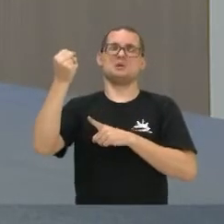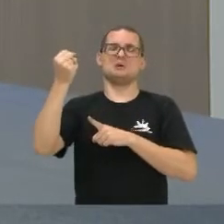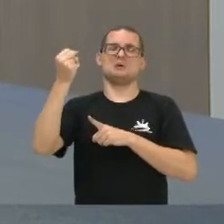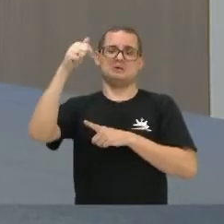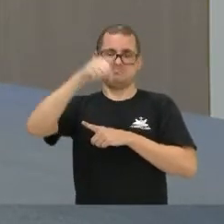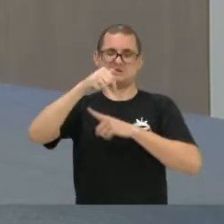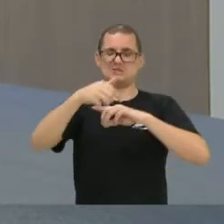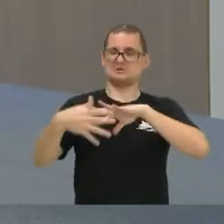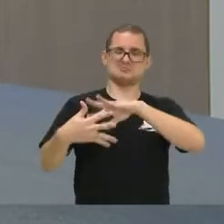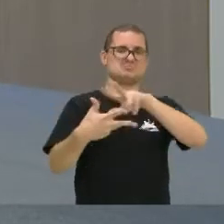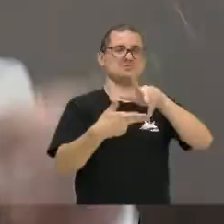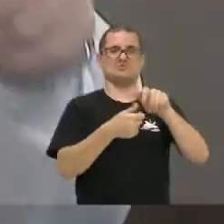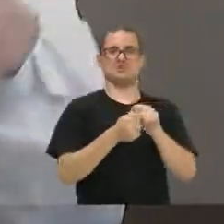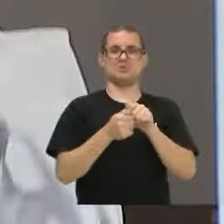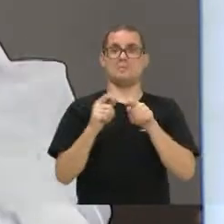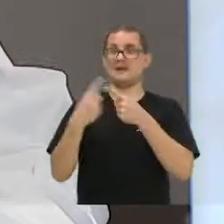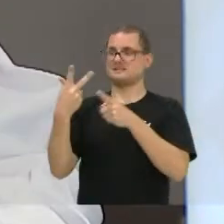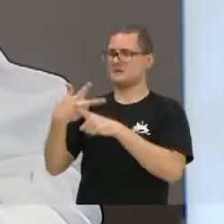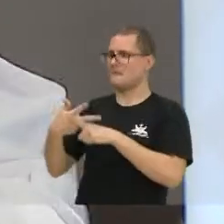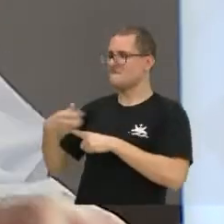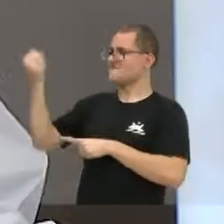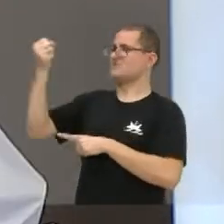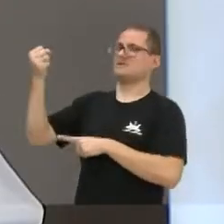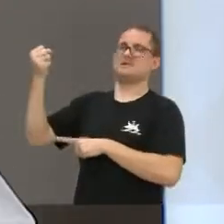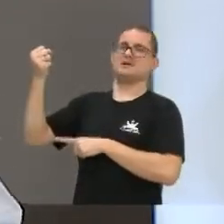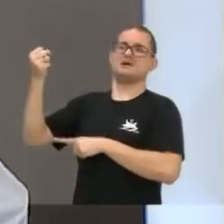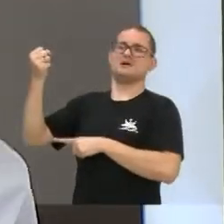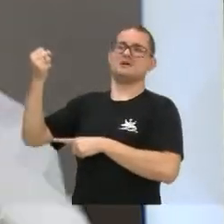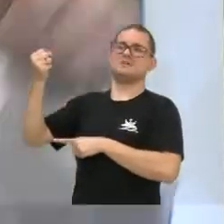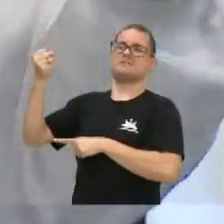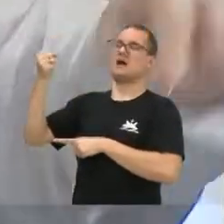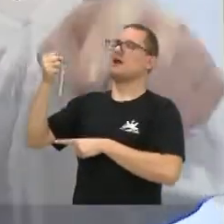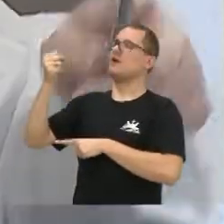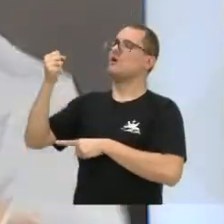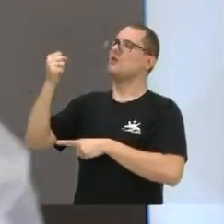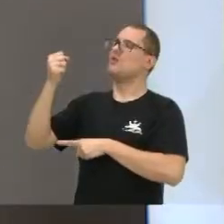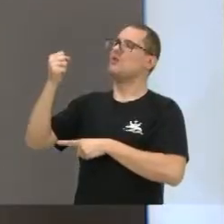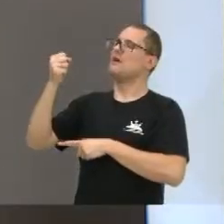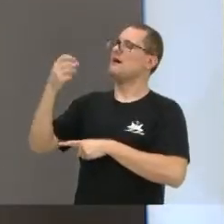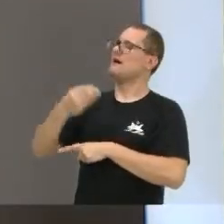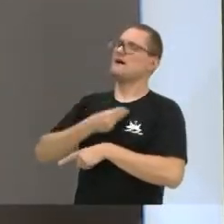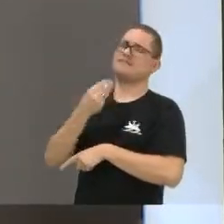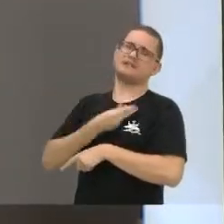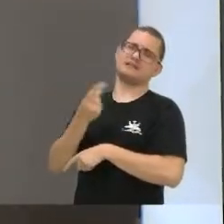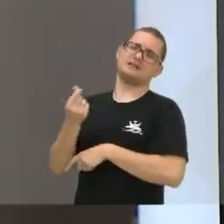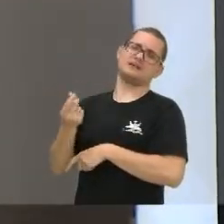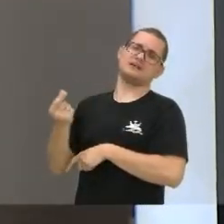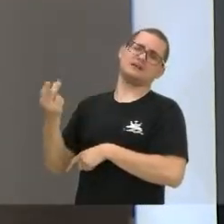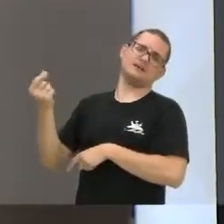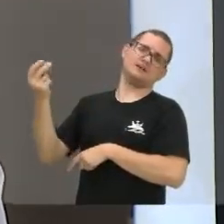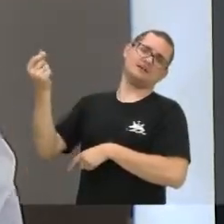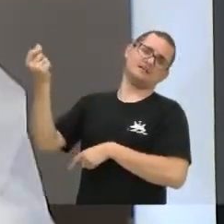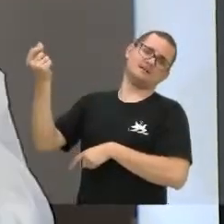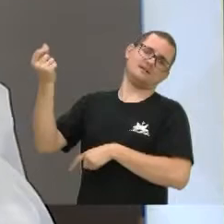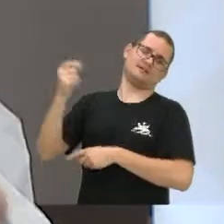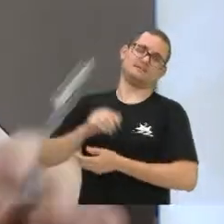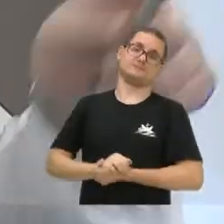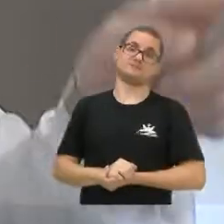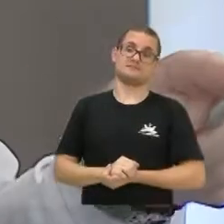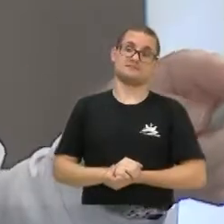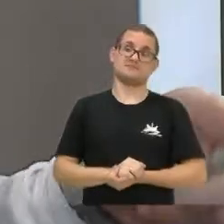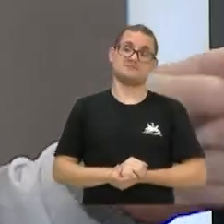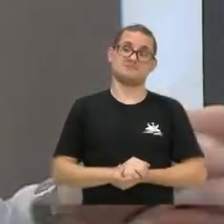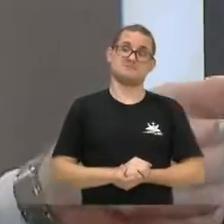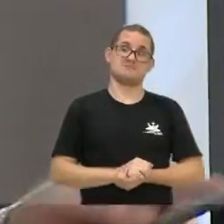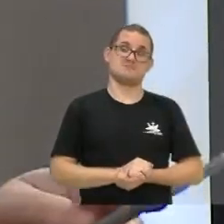dias dessa história é uma vitória para os dias deve ser história e para além desse tempo a